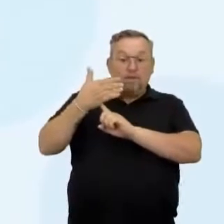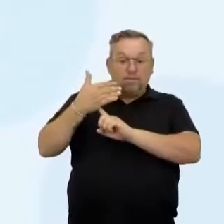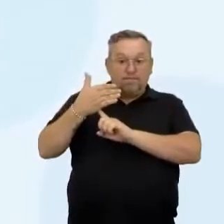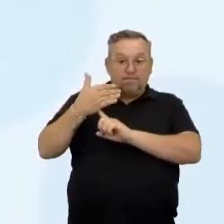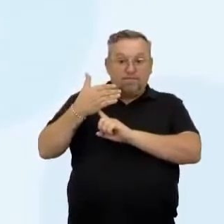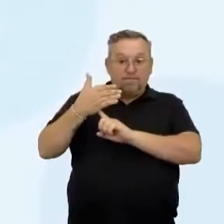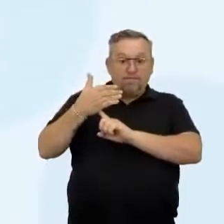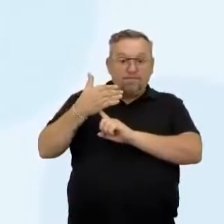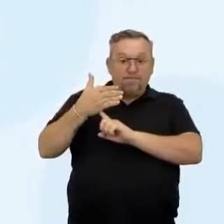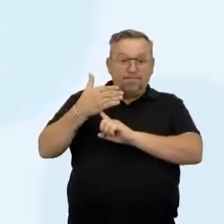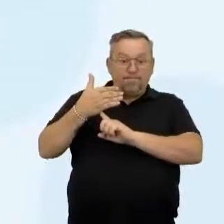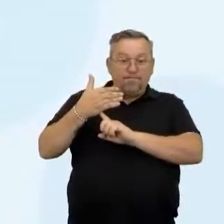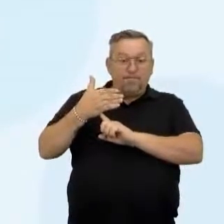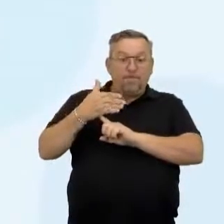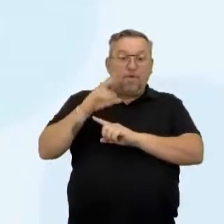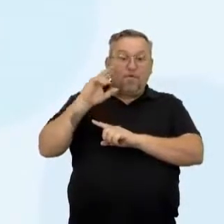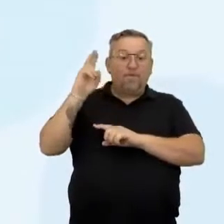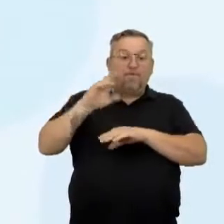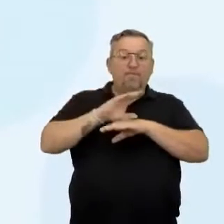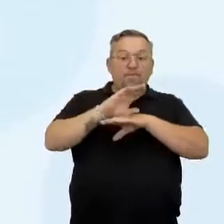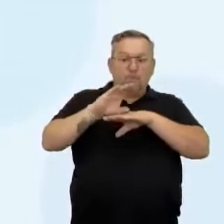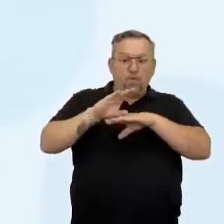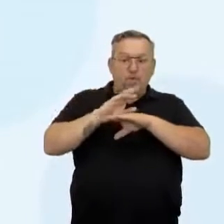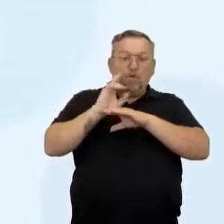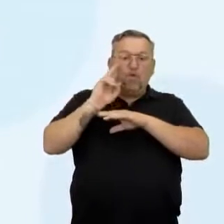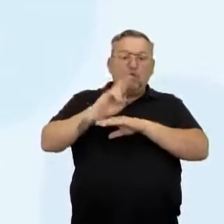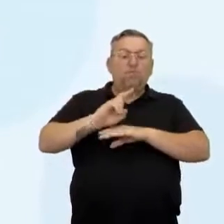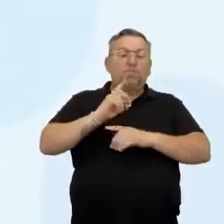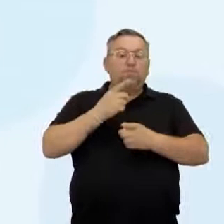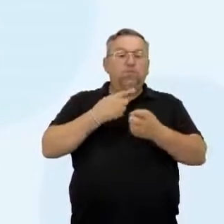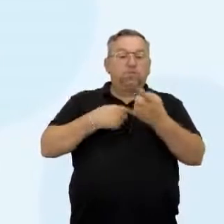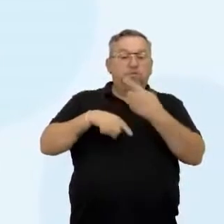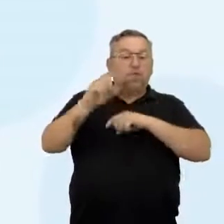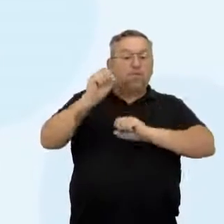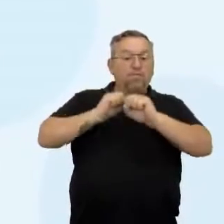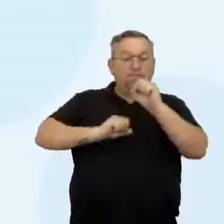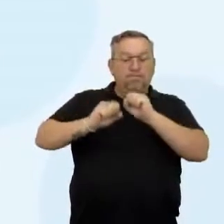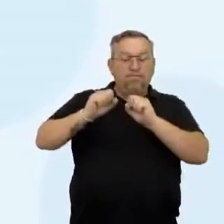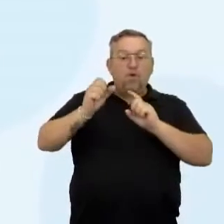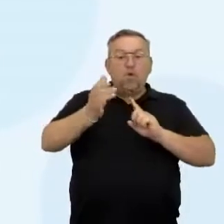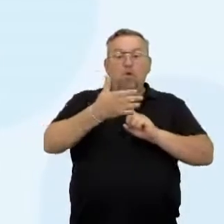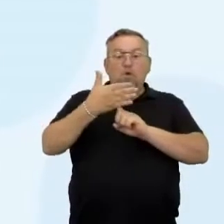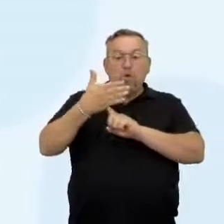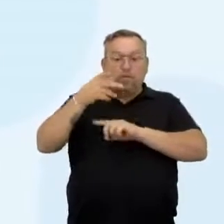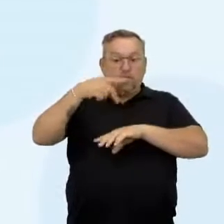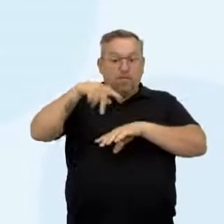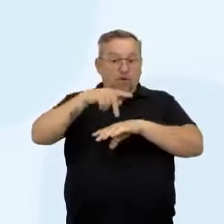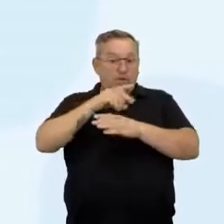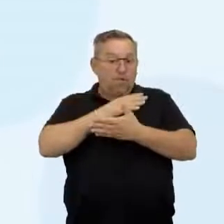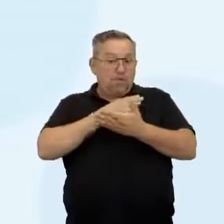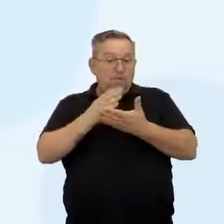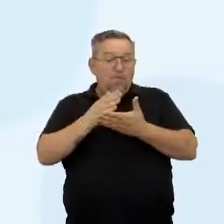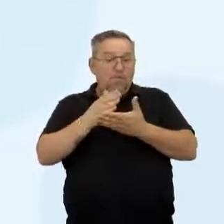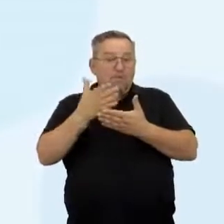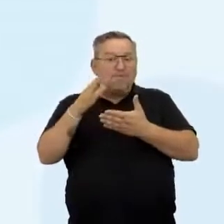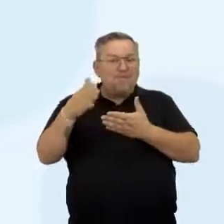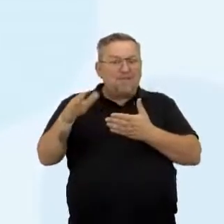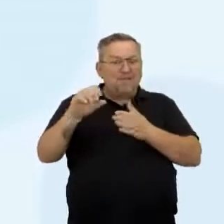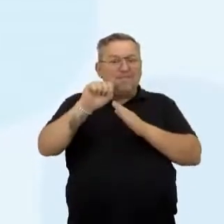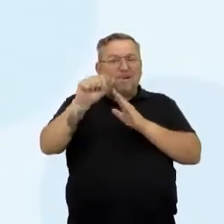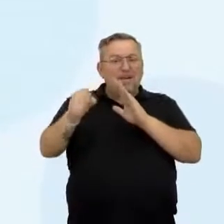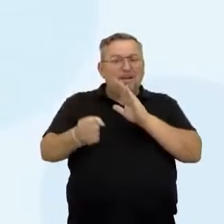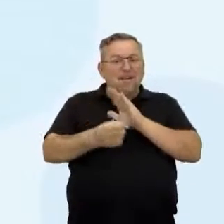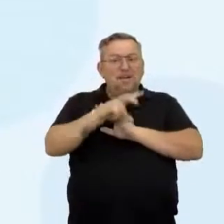Brasil. Então, a construção institucional visando ao desenvolvimento industrial e tecnológico do país começou há mais de